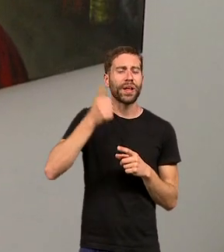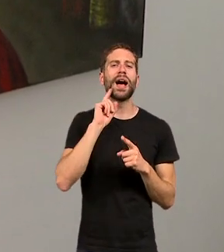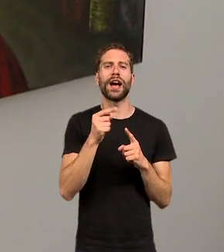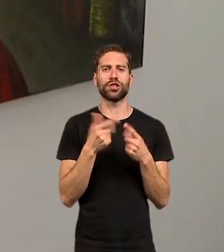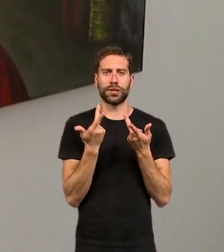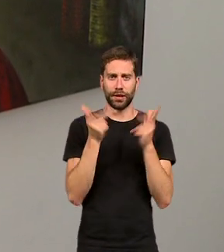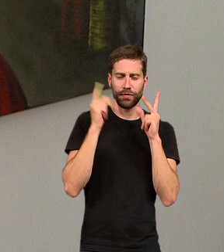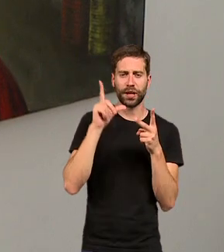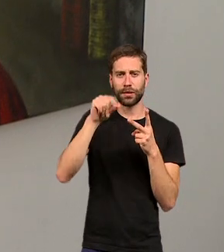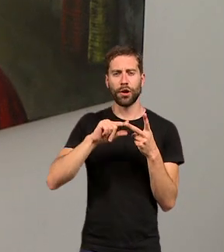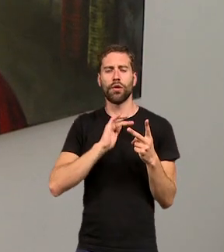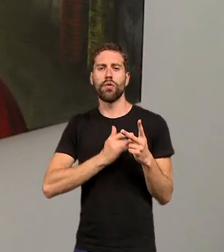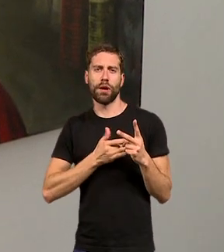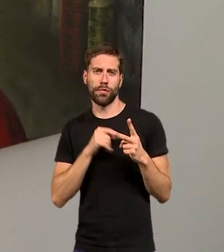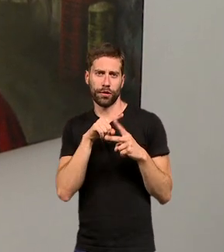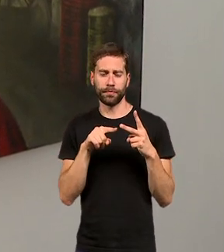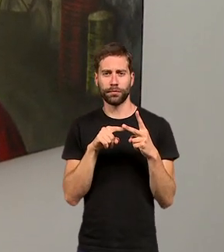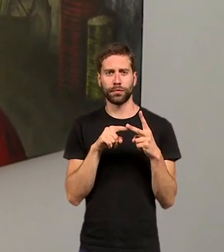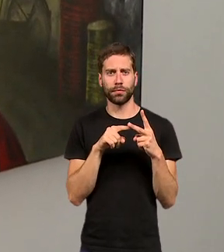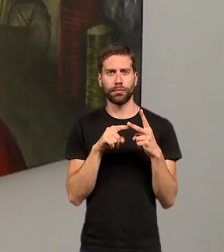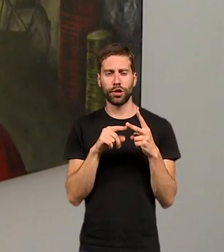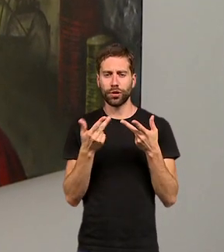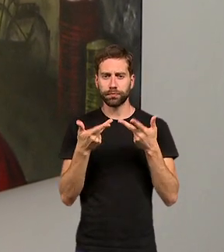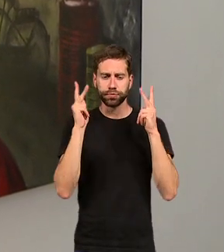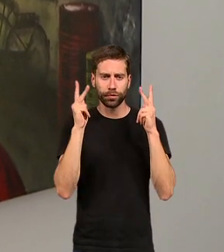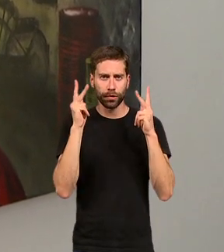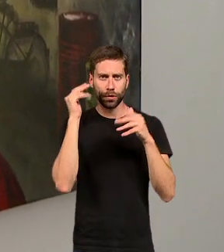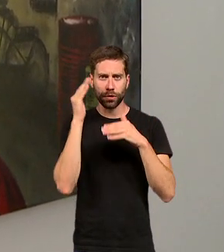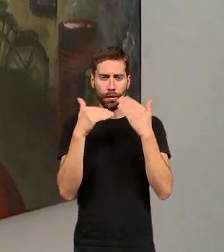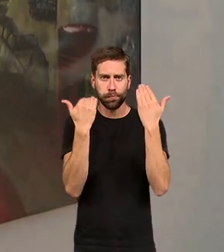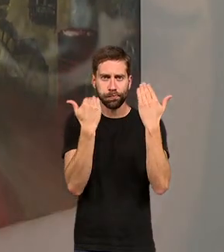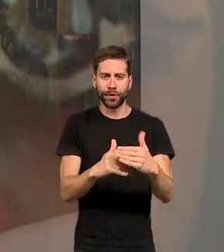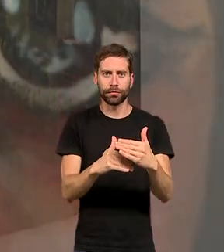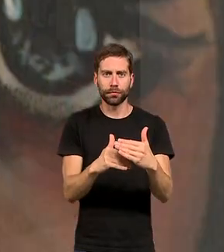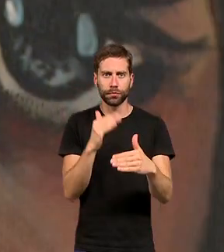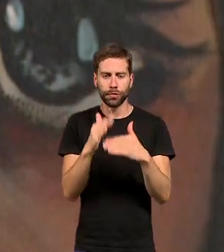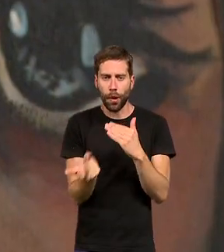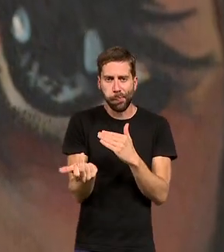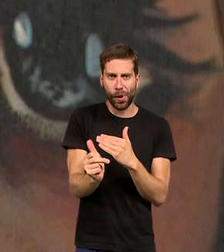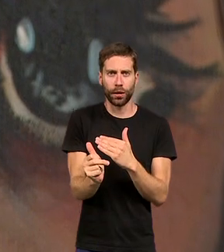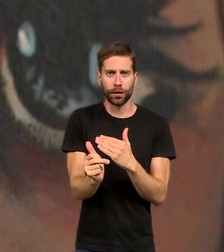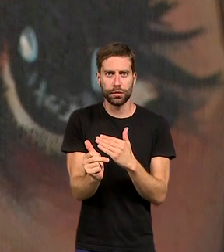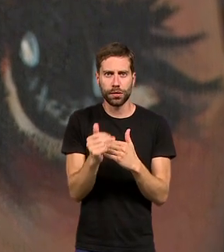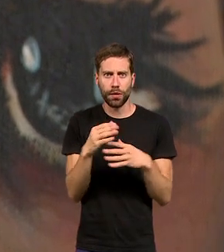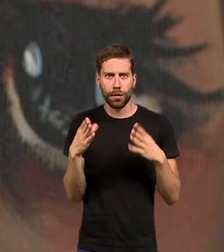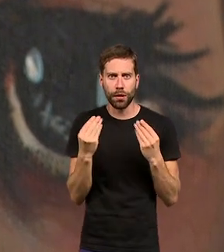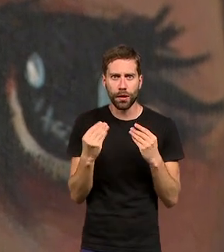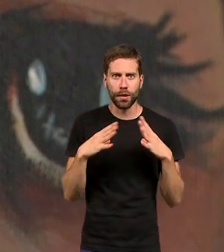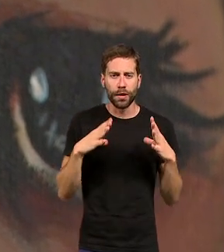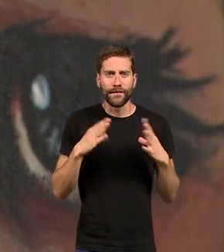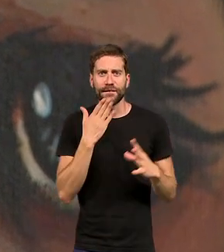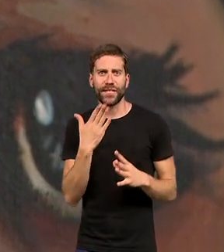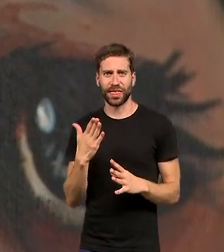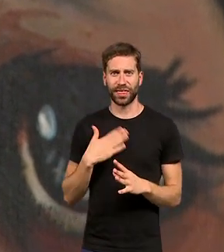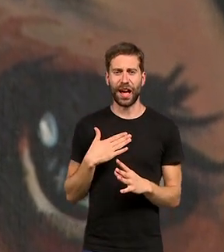na vida. Por motivos pessoais, essa liberdade foi-nos condicionada. De repente não somos livres. E isso mete-me muito medo. Eu sou uma